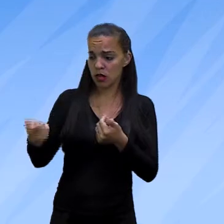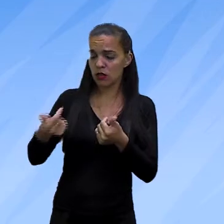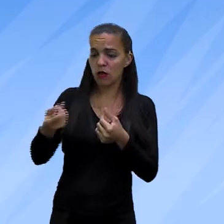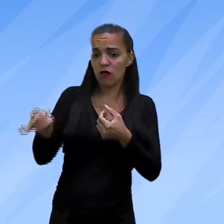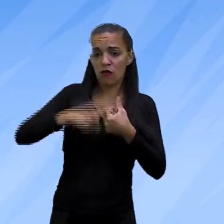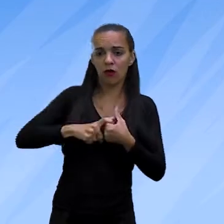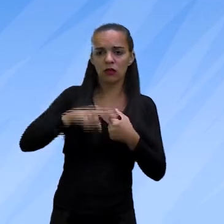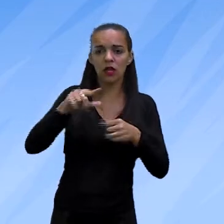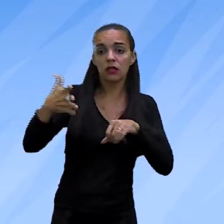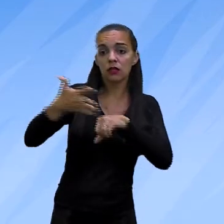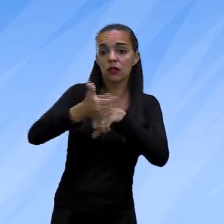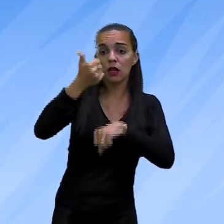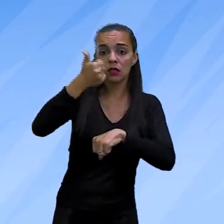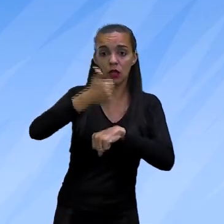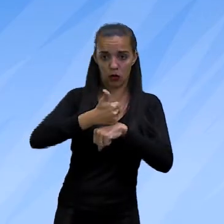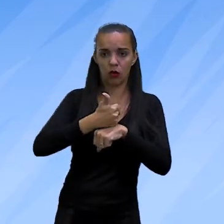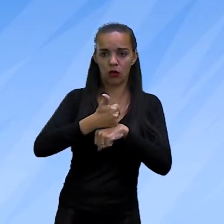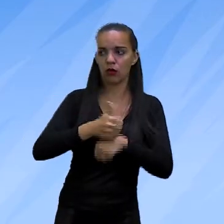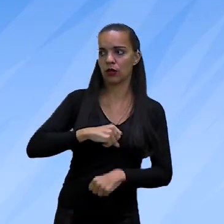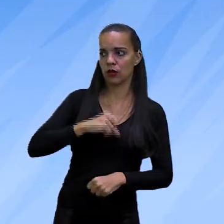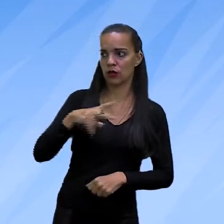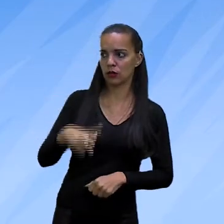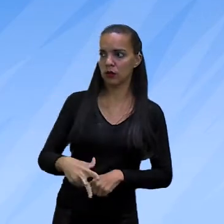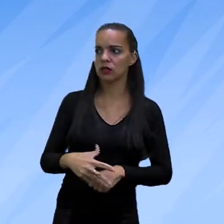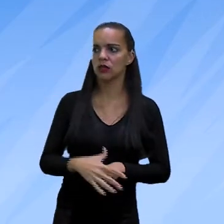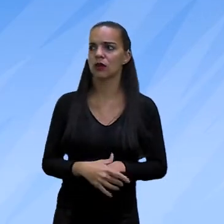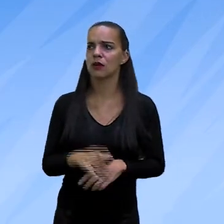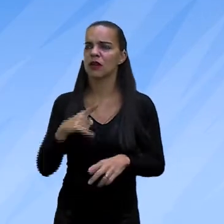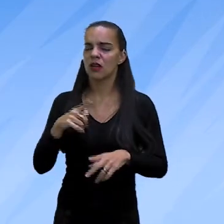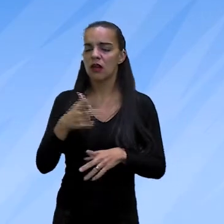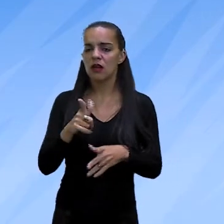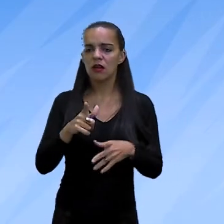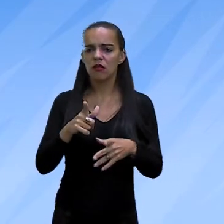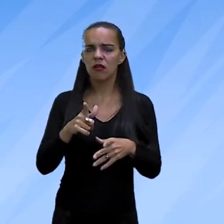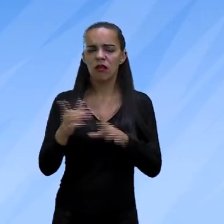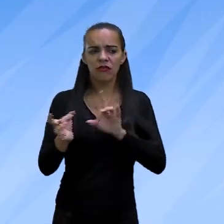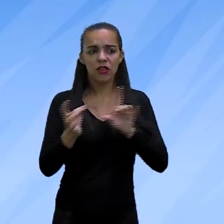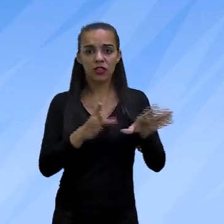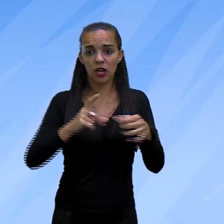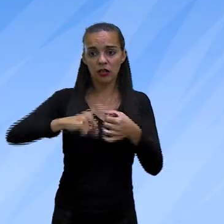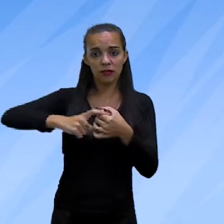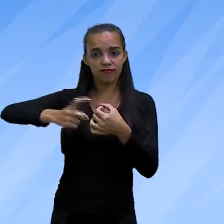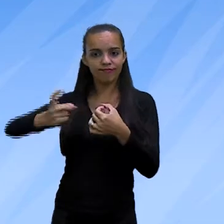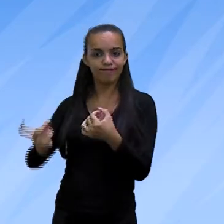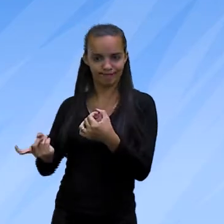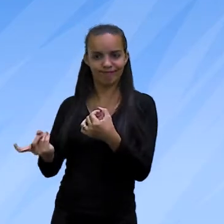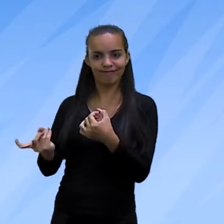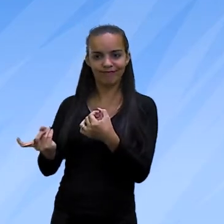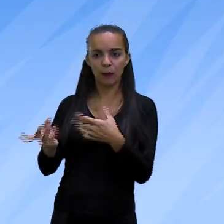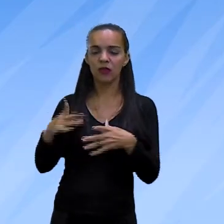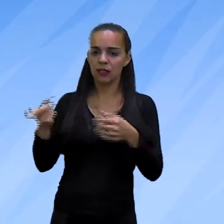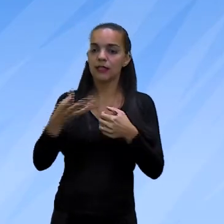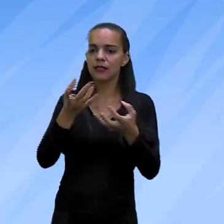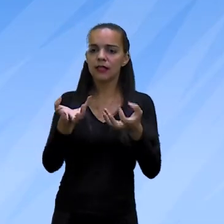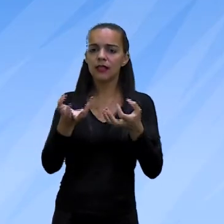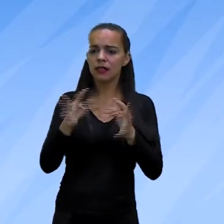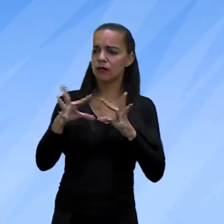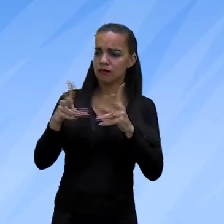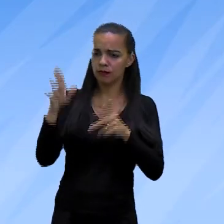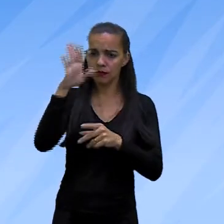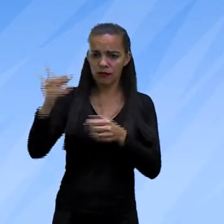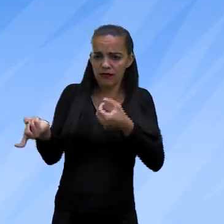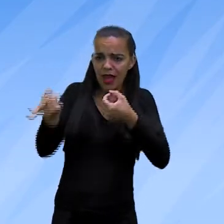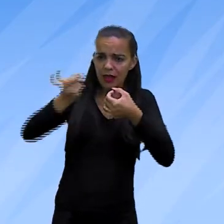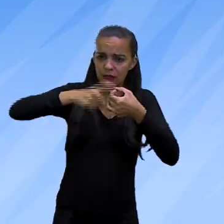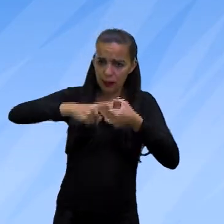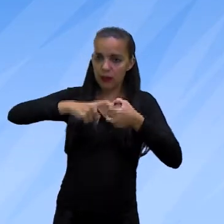que o Brasil, nessa época, já tinha deixado de ser uma mera colônia para entrar na